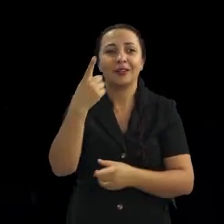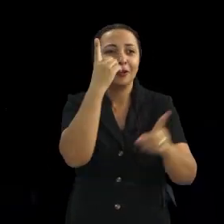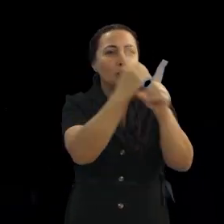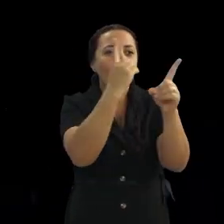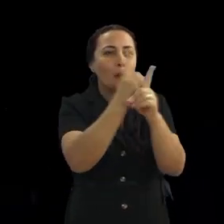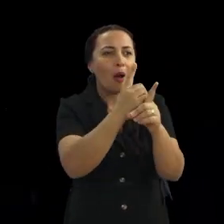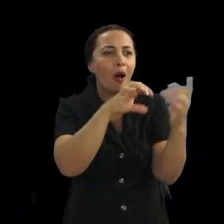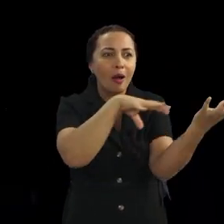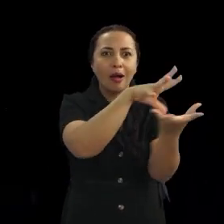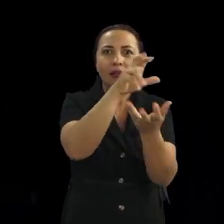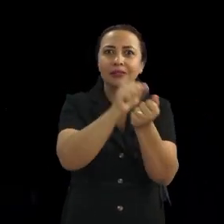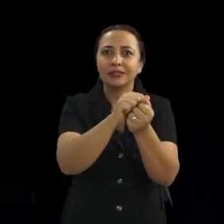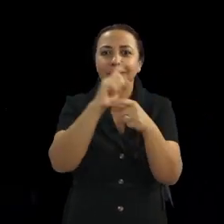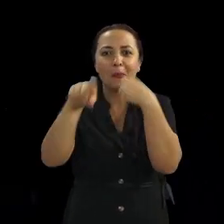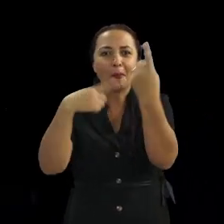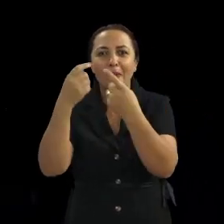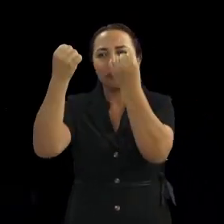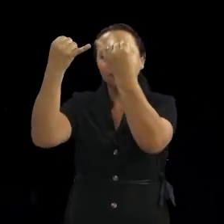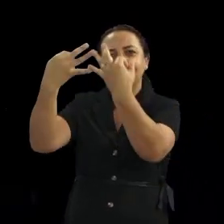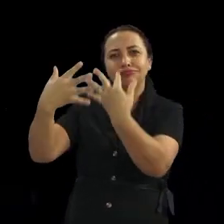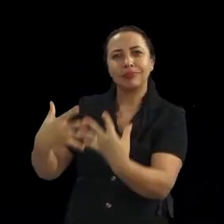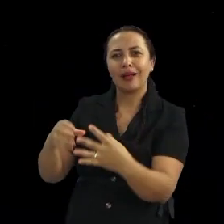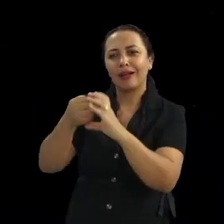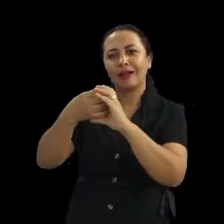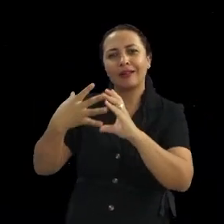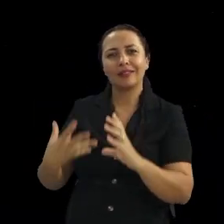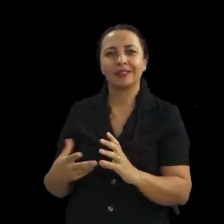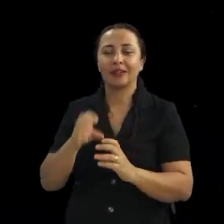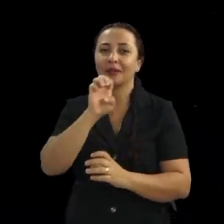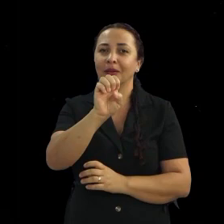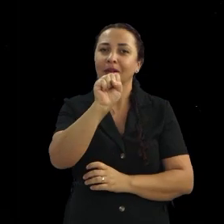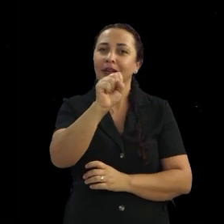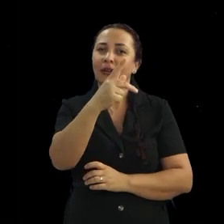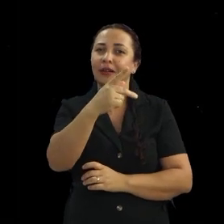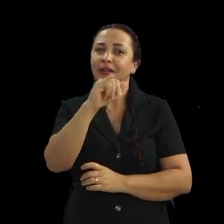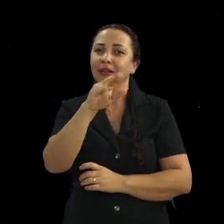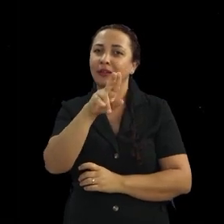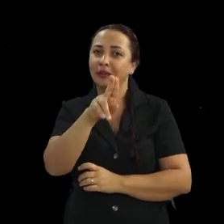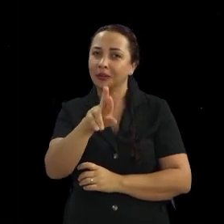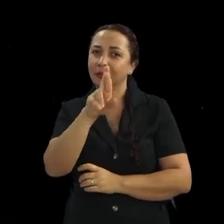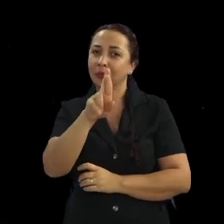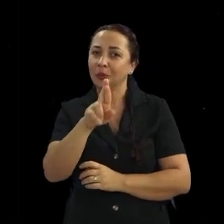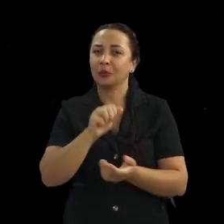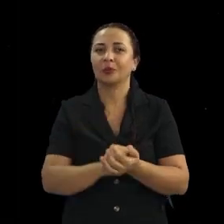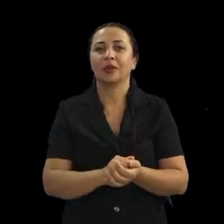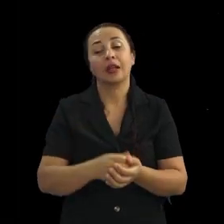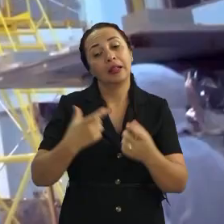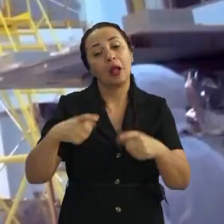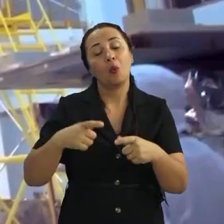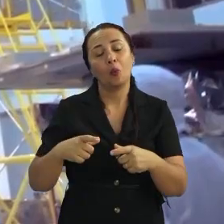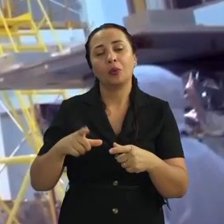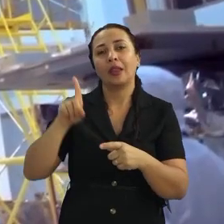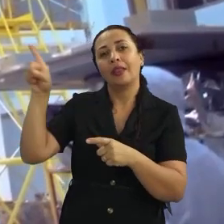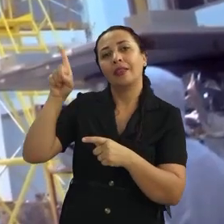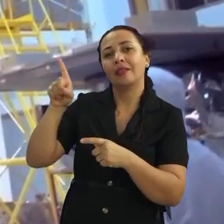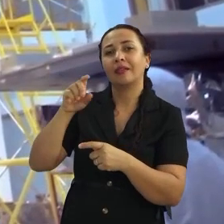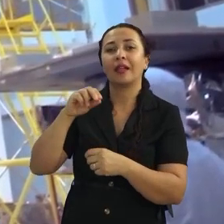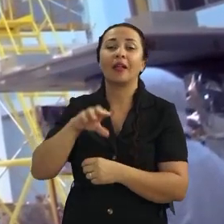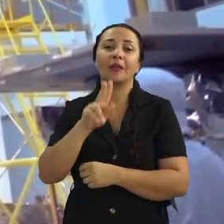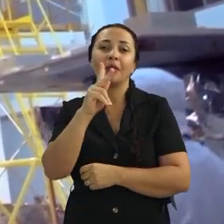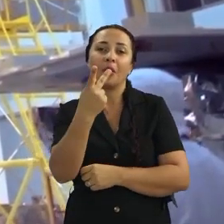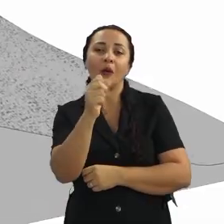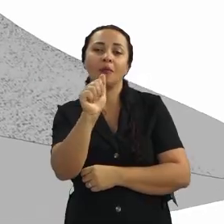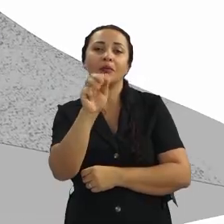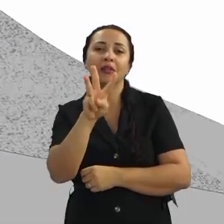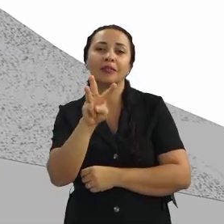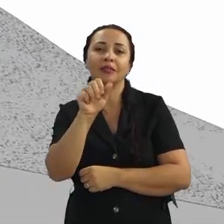cara descobriu o planeta e depois caracterizar o espirul está localizado no Havaí né exatamente no